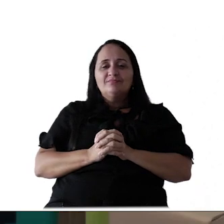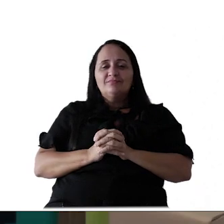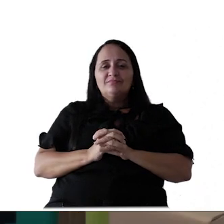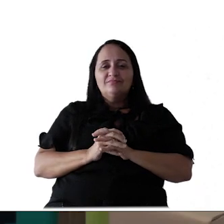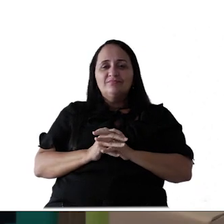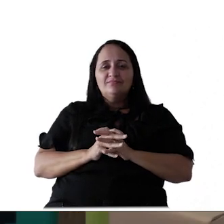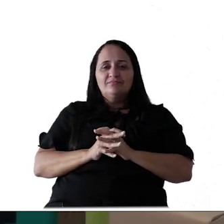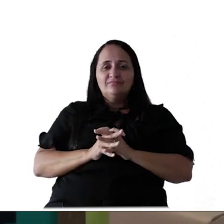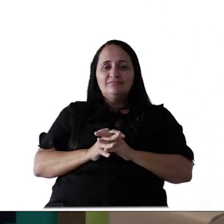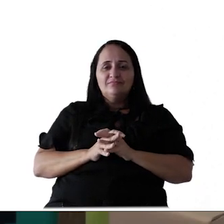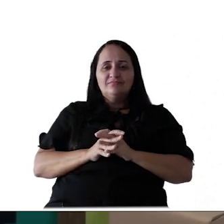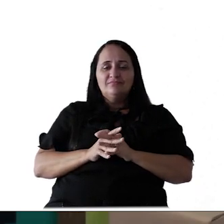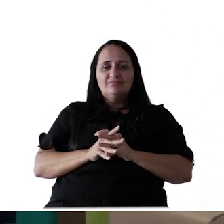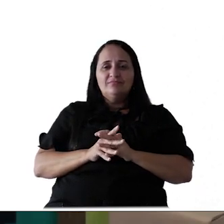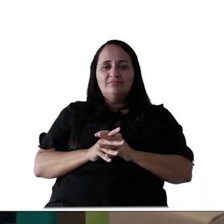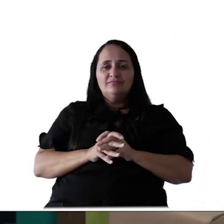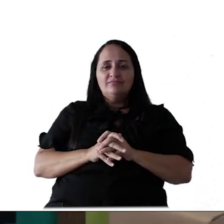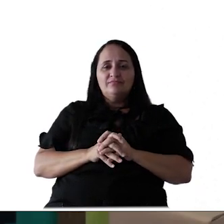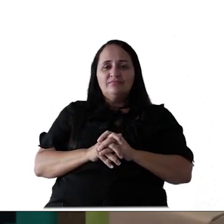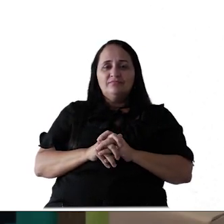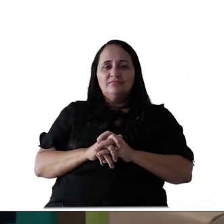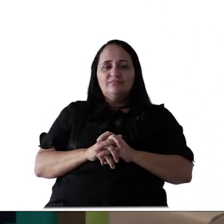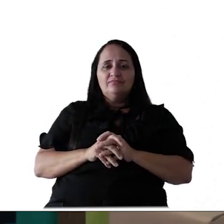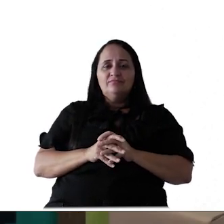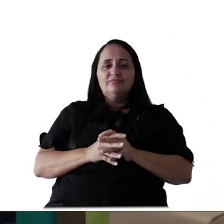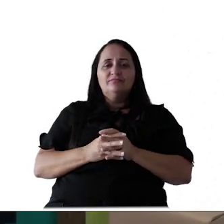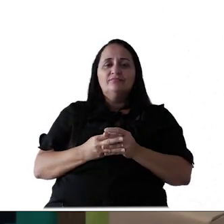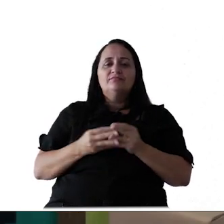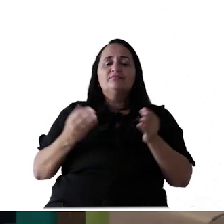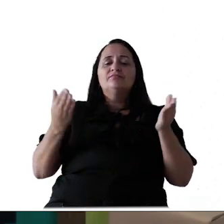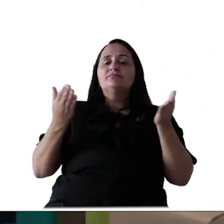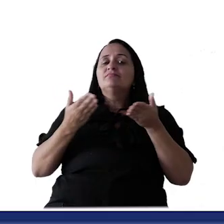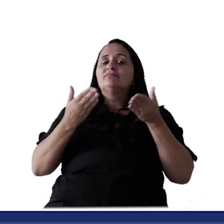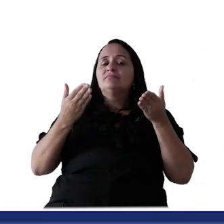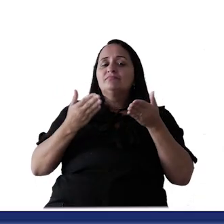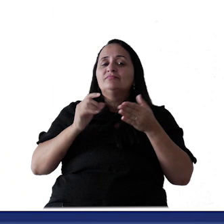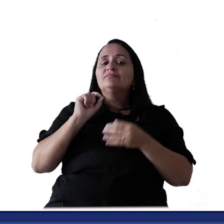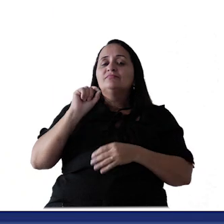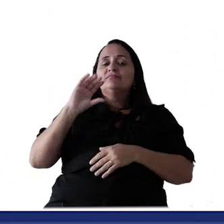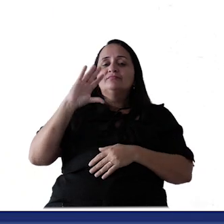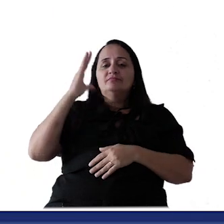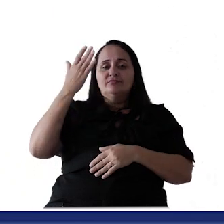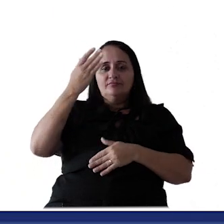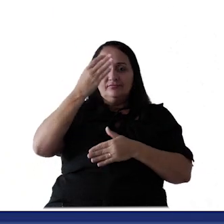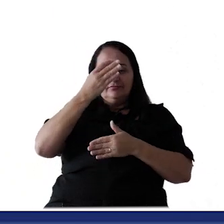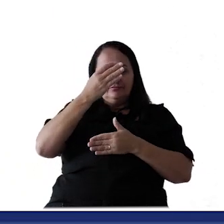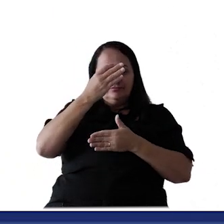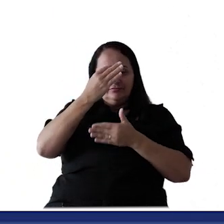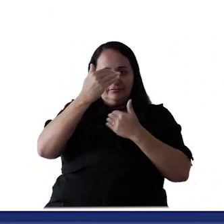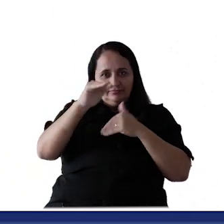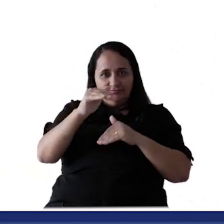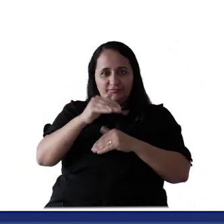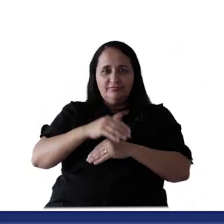Vamos agora resolver uma situação, uma questão de prova, também com tirinha.